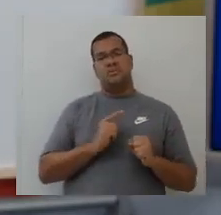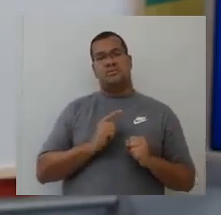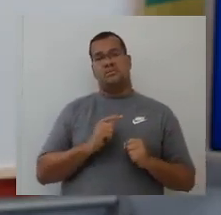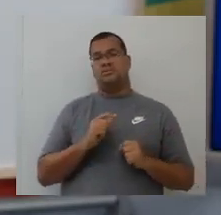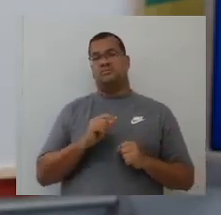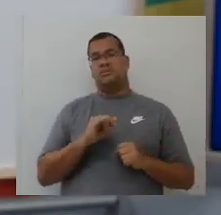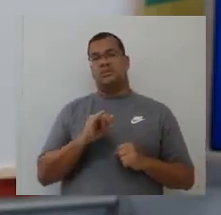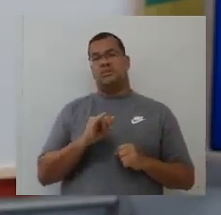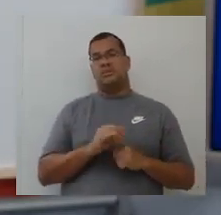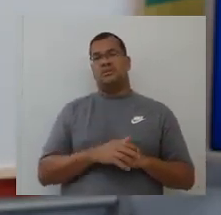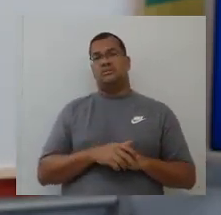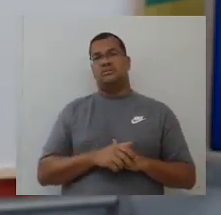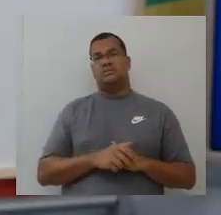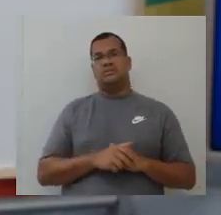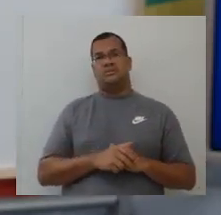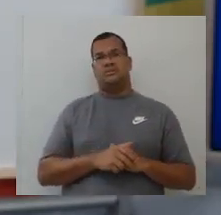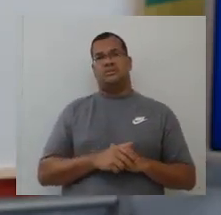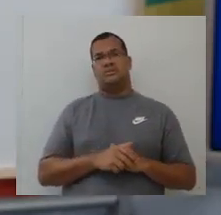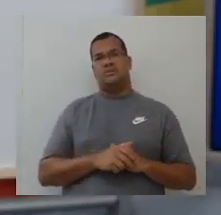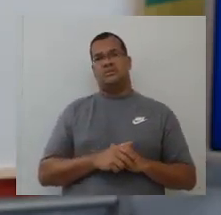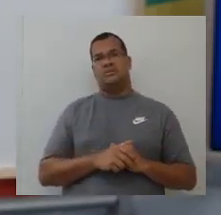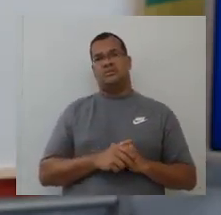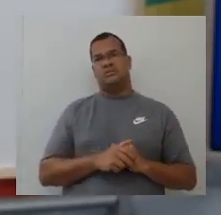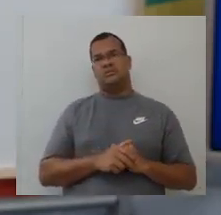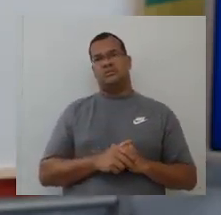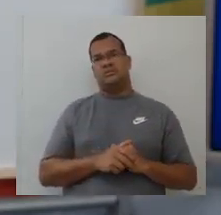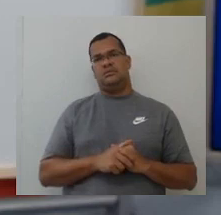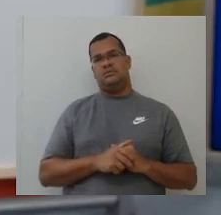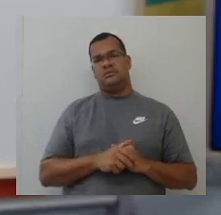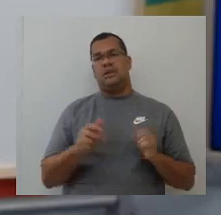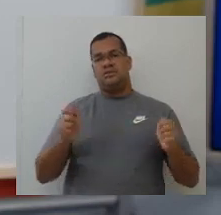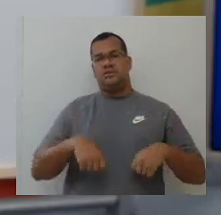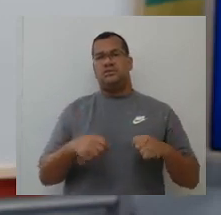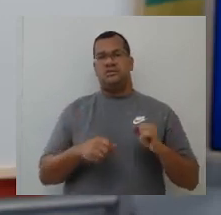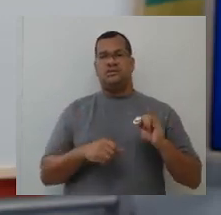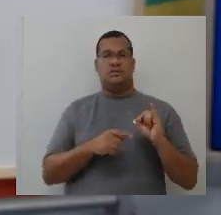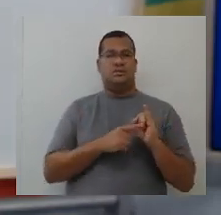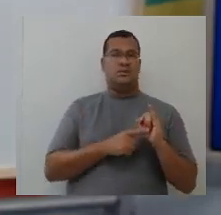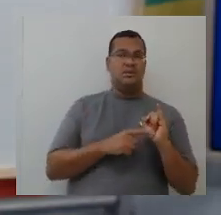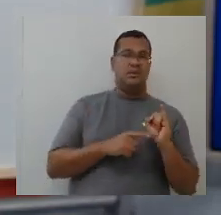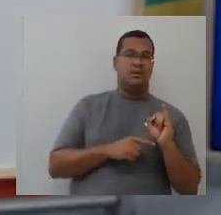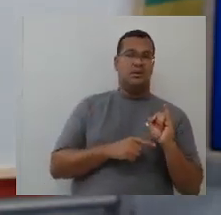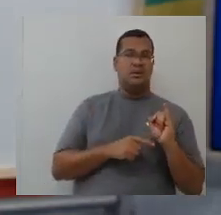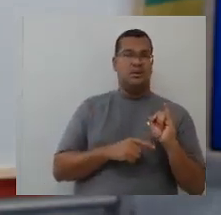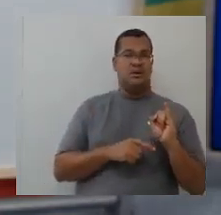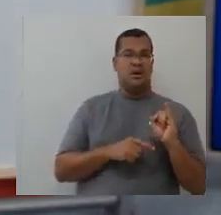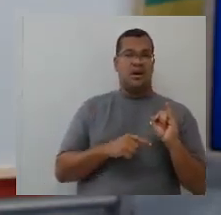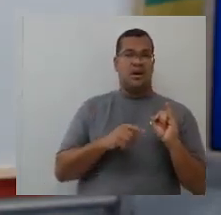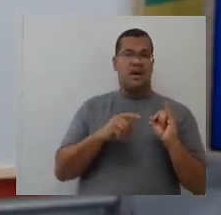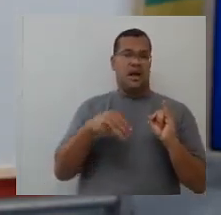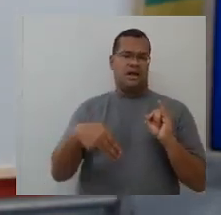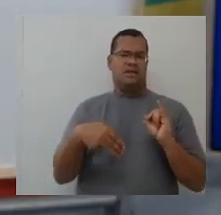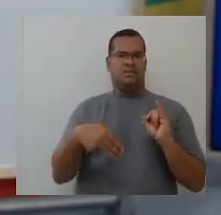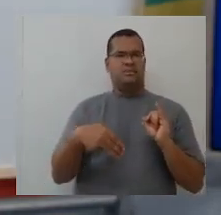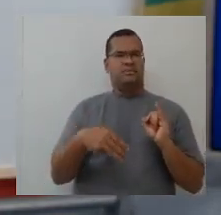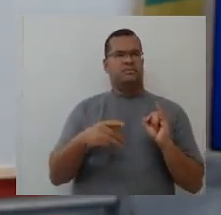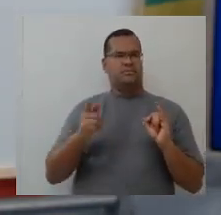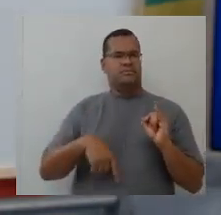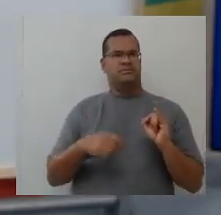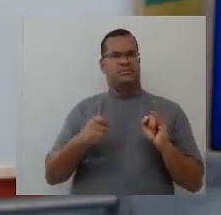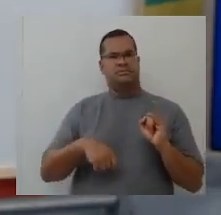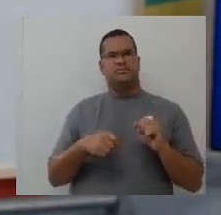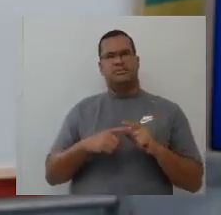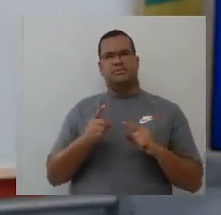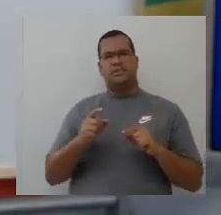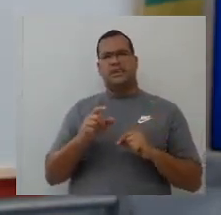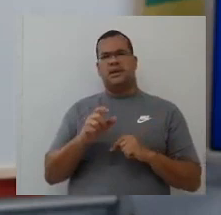I com o am, né, que ficaria I'm. Aí é possível. Mas na negativa, eu não tenho como fazer isso, o am